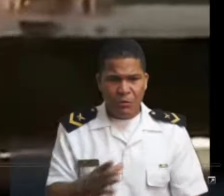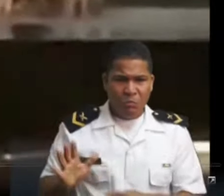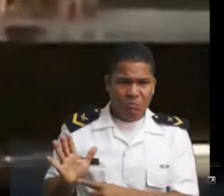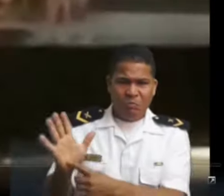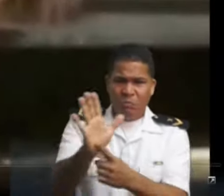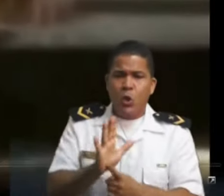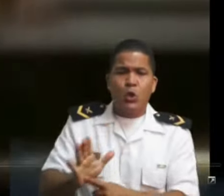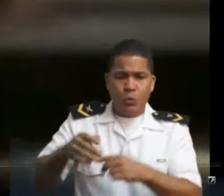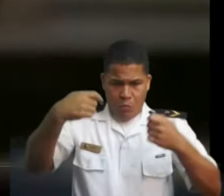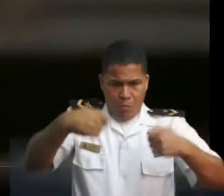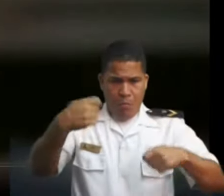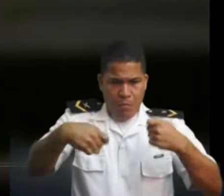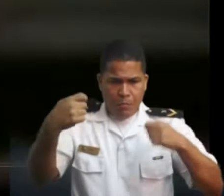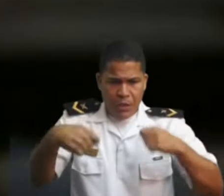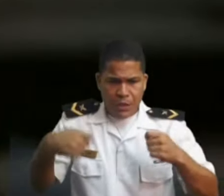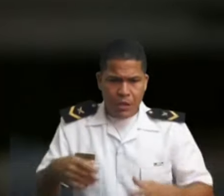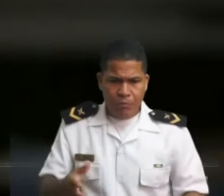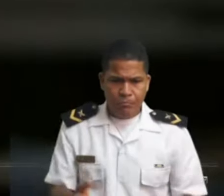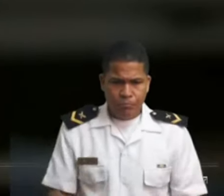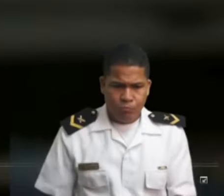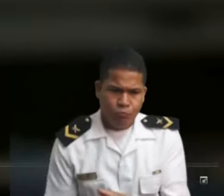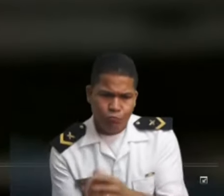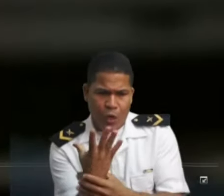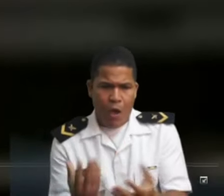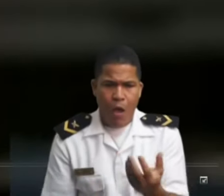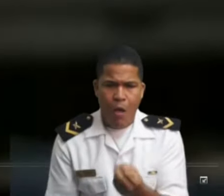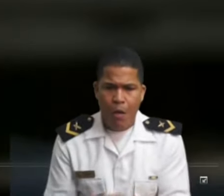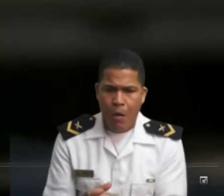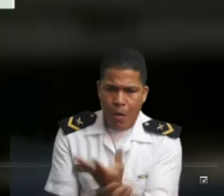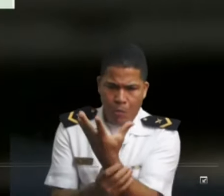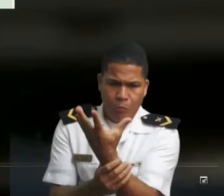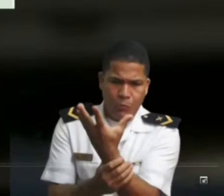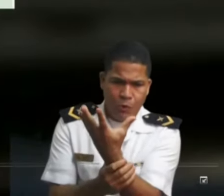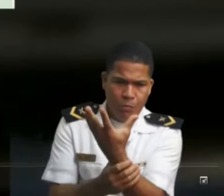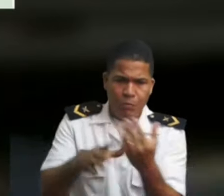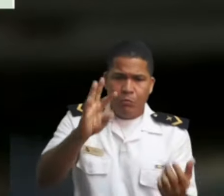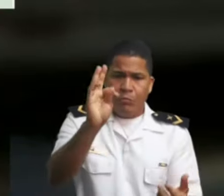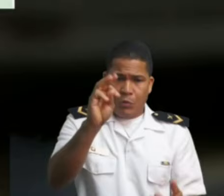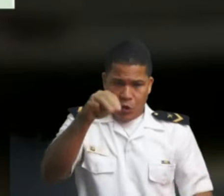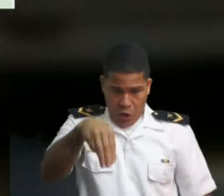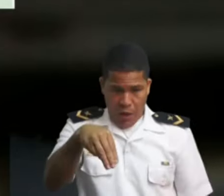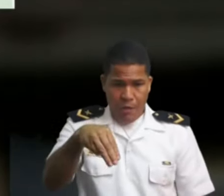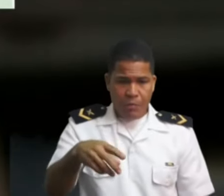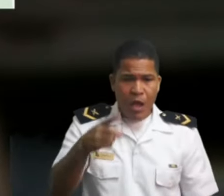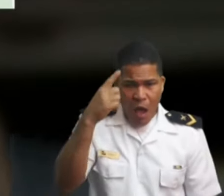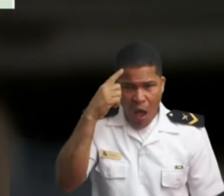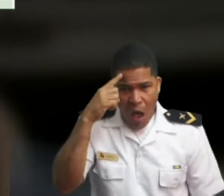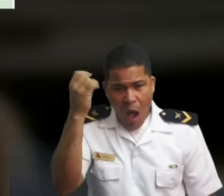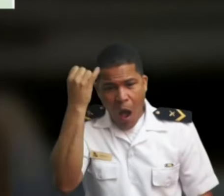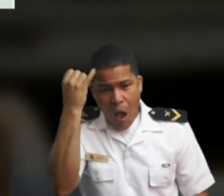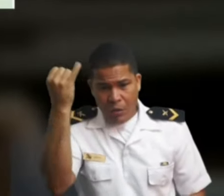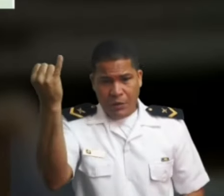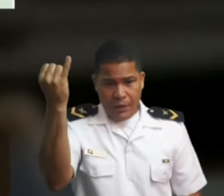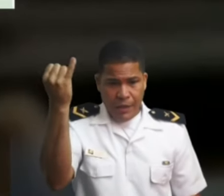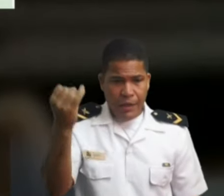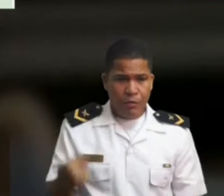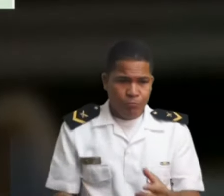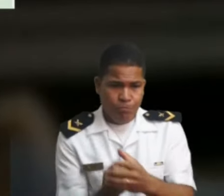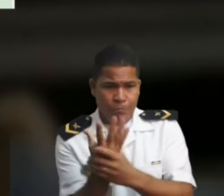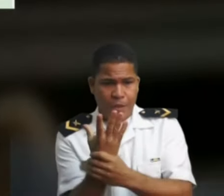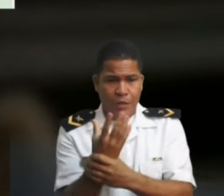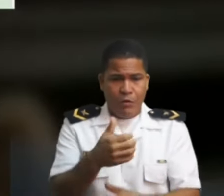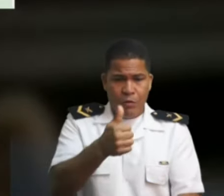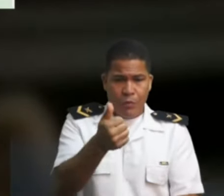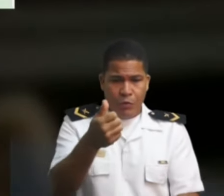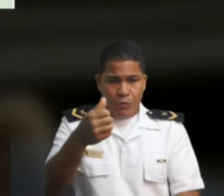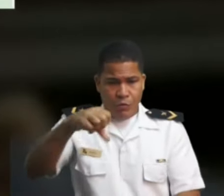a necessidade de se constituir um tribunal marítimo administrativo. Ideia concretizada em 1931